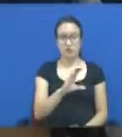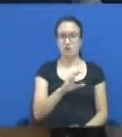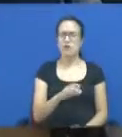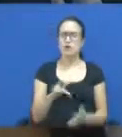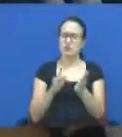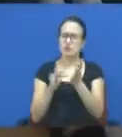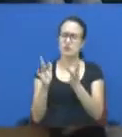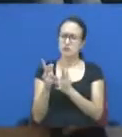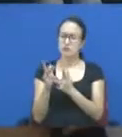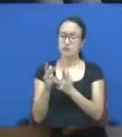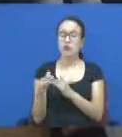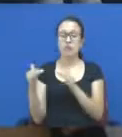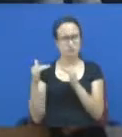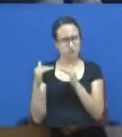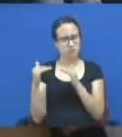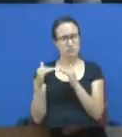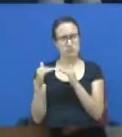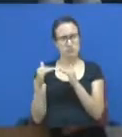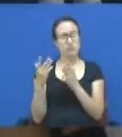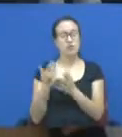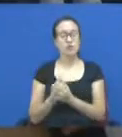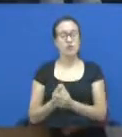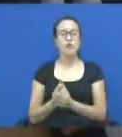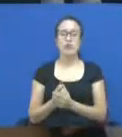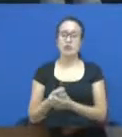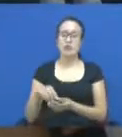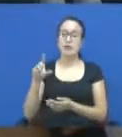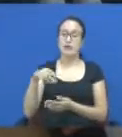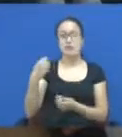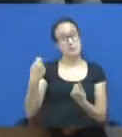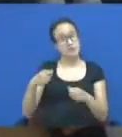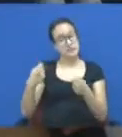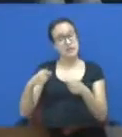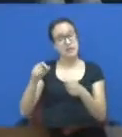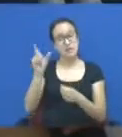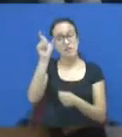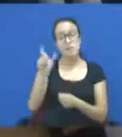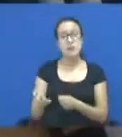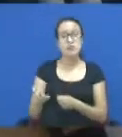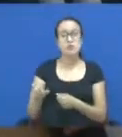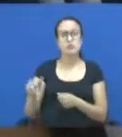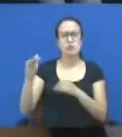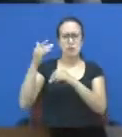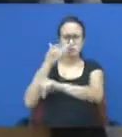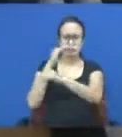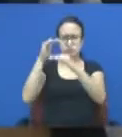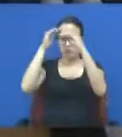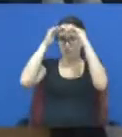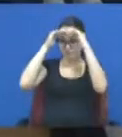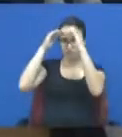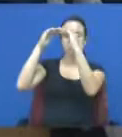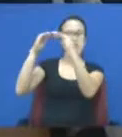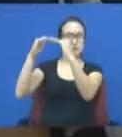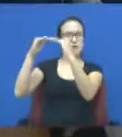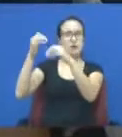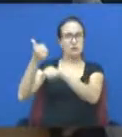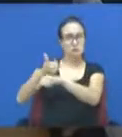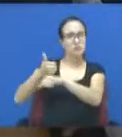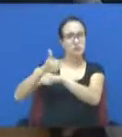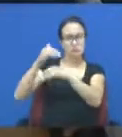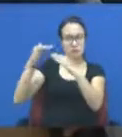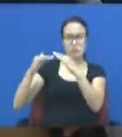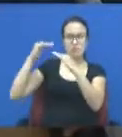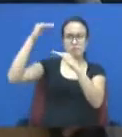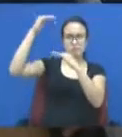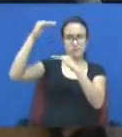de autoridades e consentiu que as mesmas existissem. Jesus disse a Pilatos: nenhuma autoridade terias sobre mim